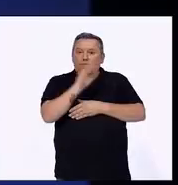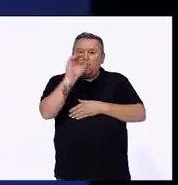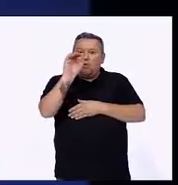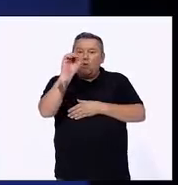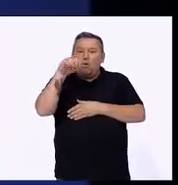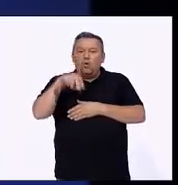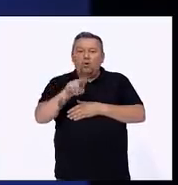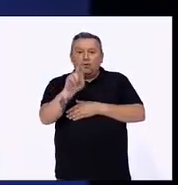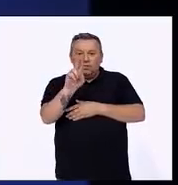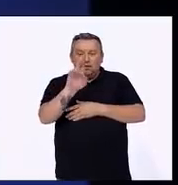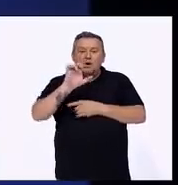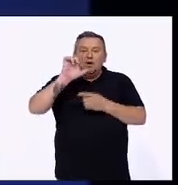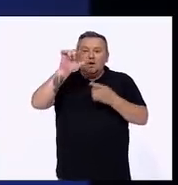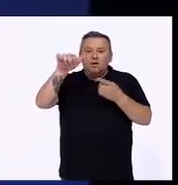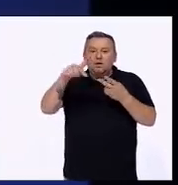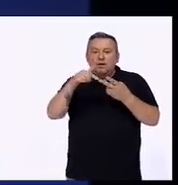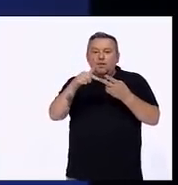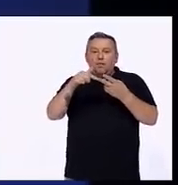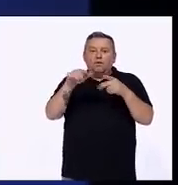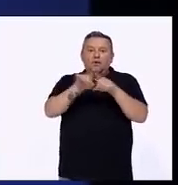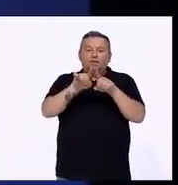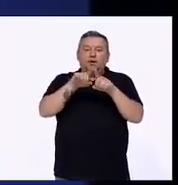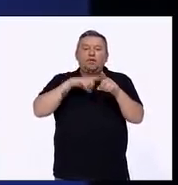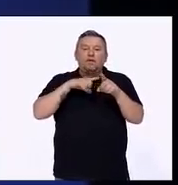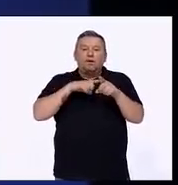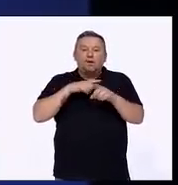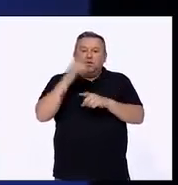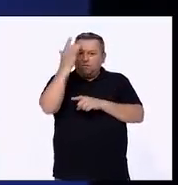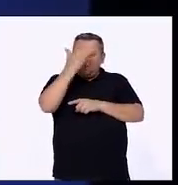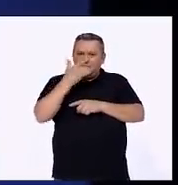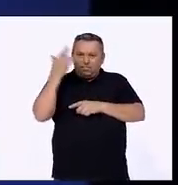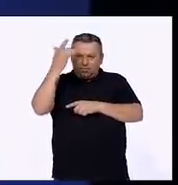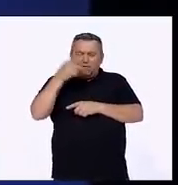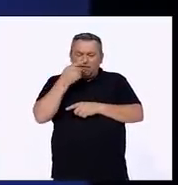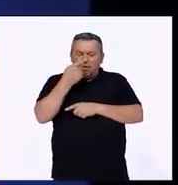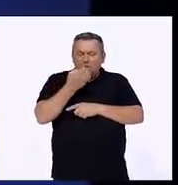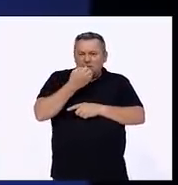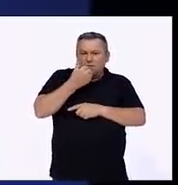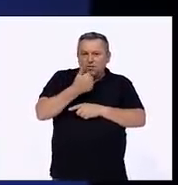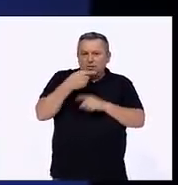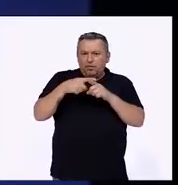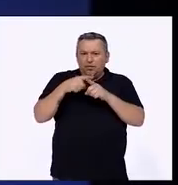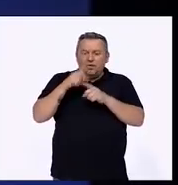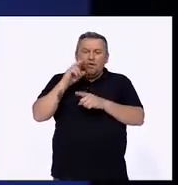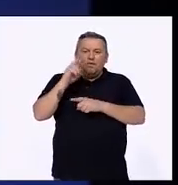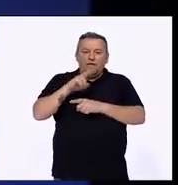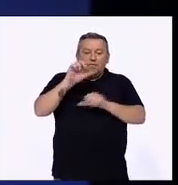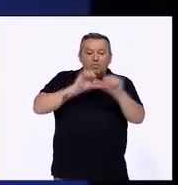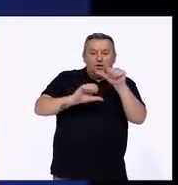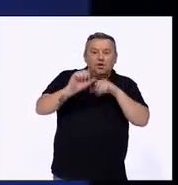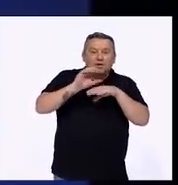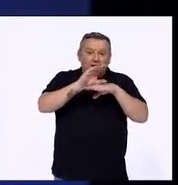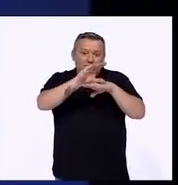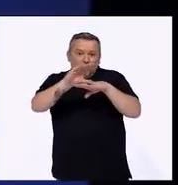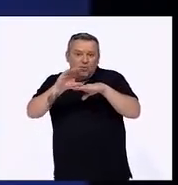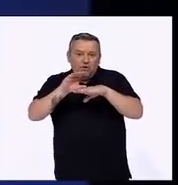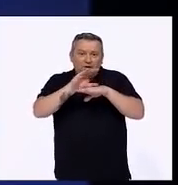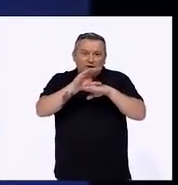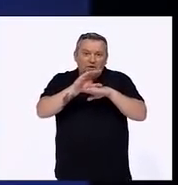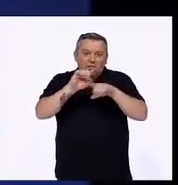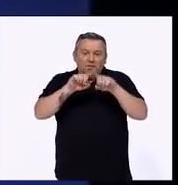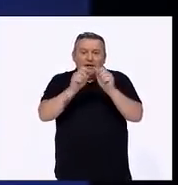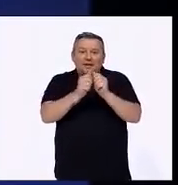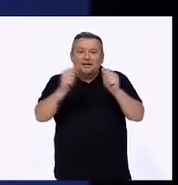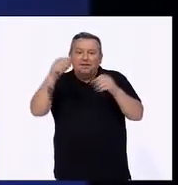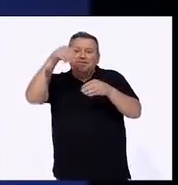Depois, a gente vê um candidato com uma performance bastante positiva que diz que admite mudança na Constituição sem passar pelo voto popular,